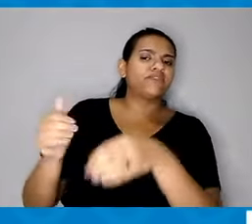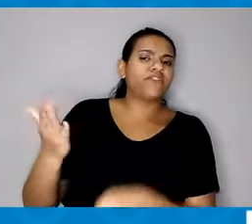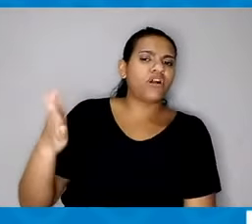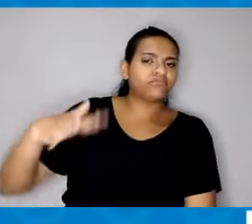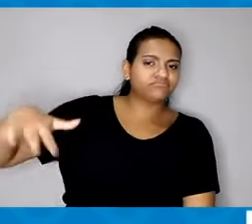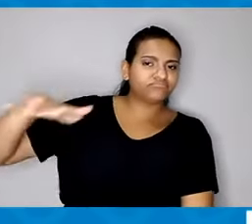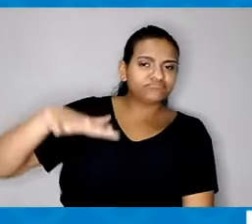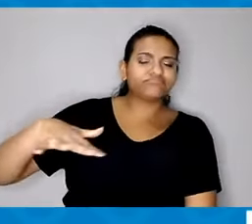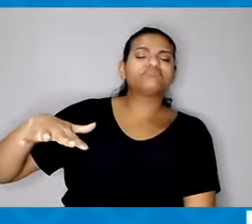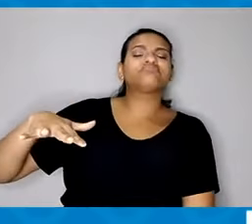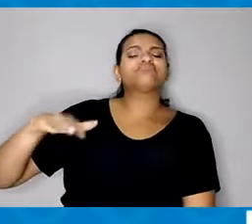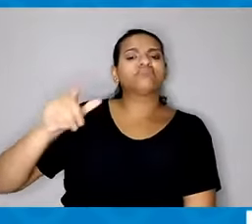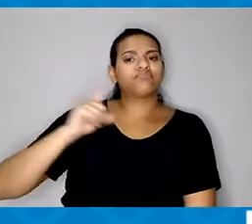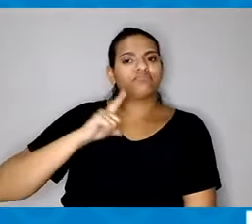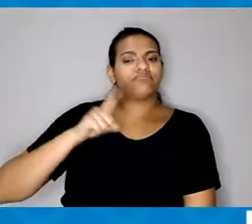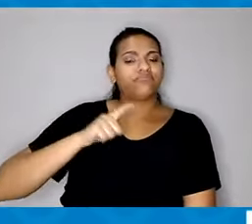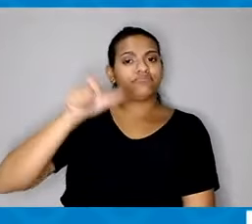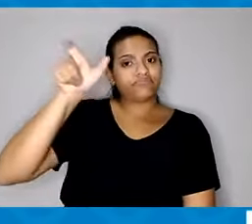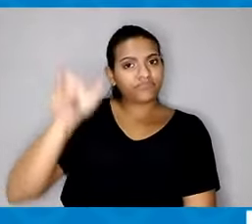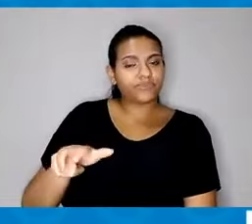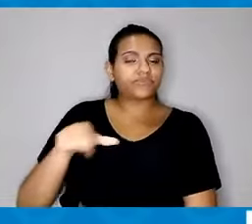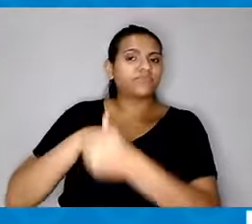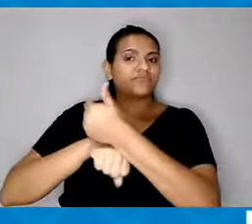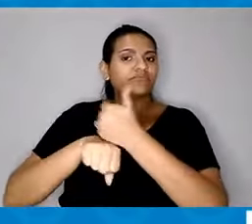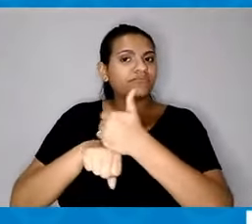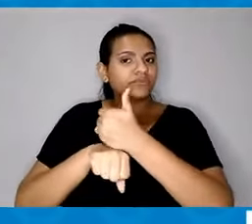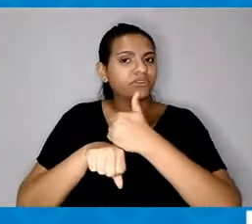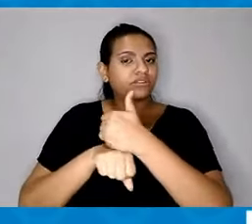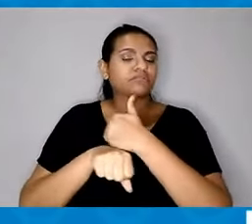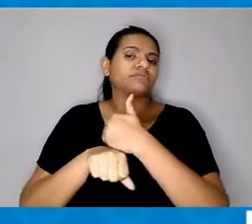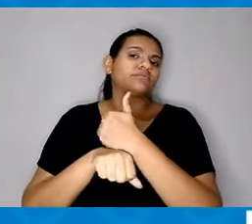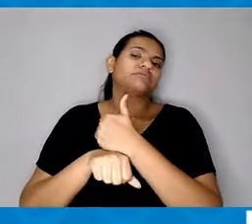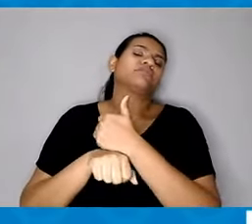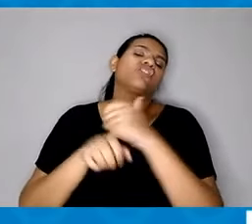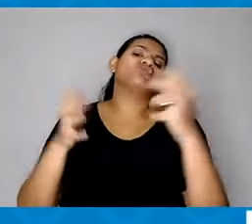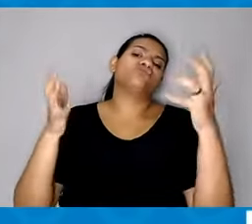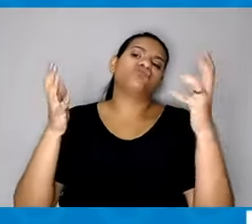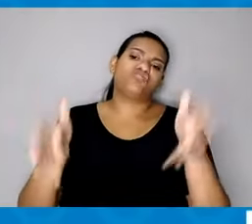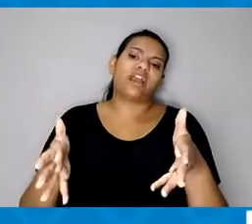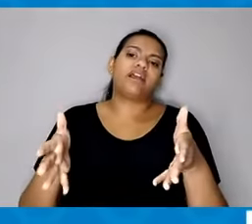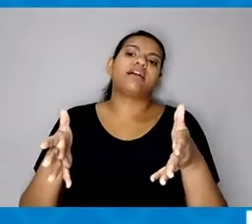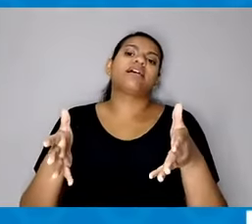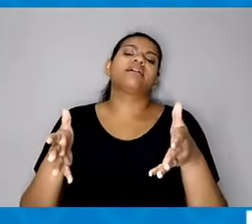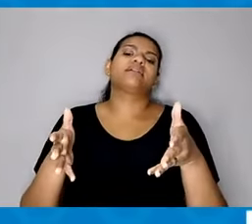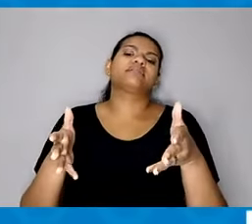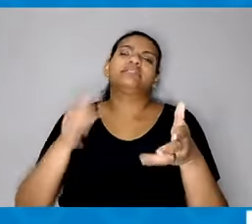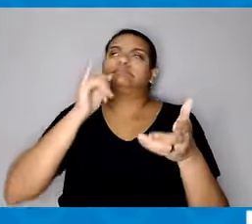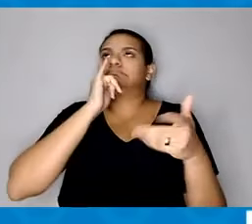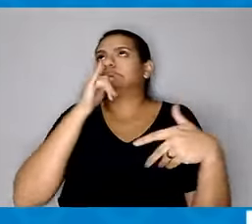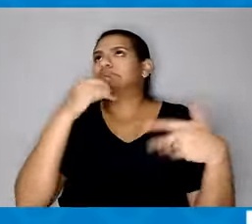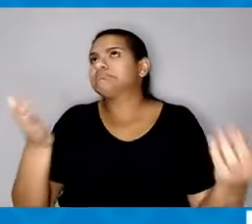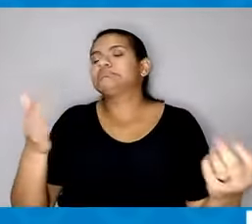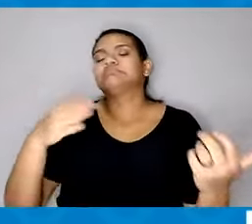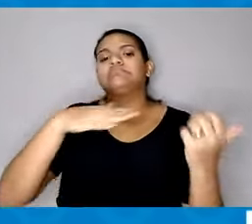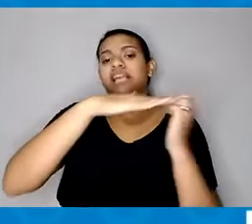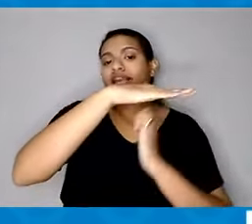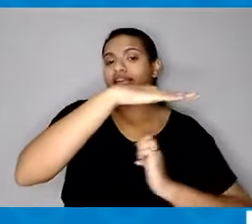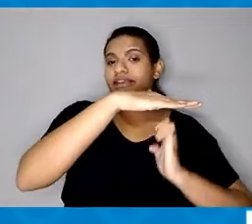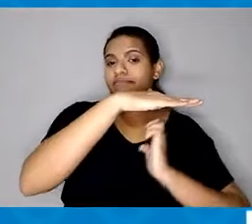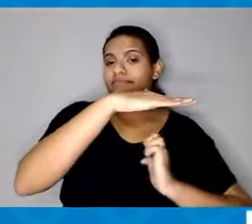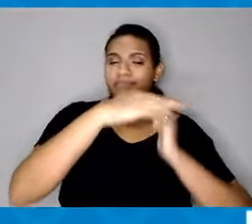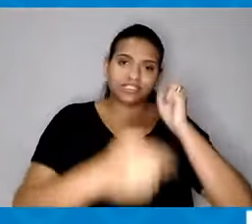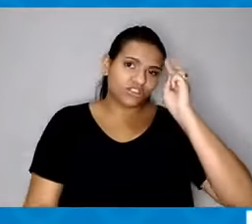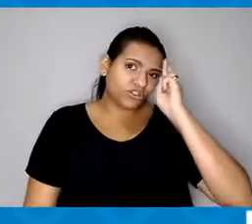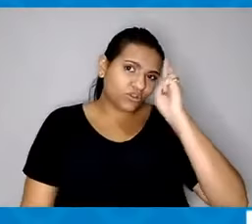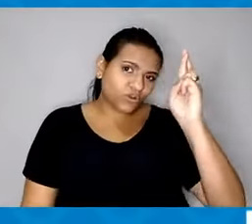também profissionais da comunidade, por exemplo, empresários, outras pessoas que nem têm filhos